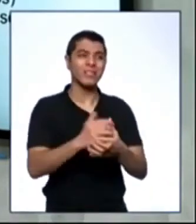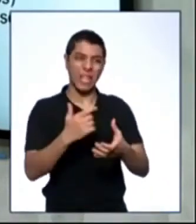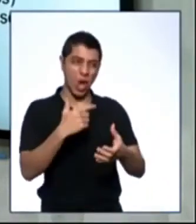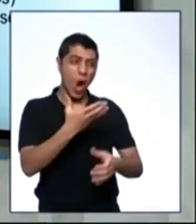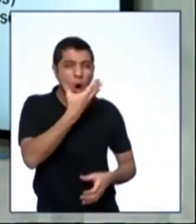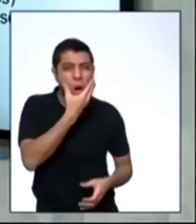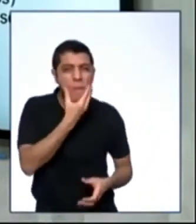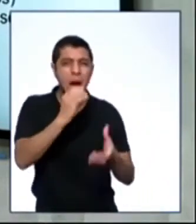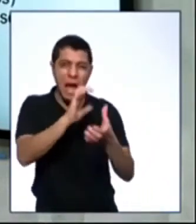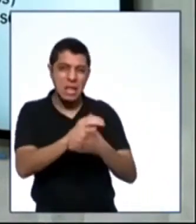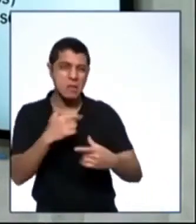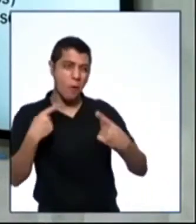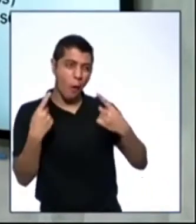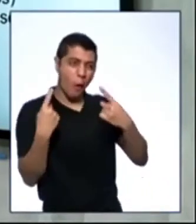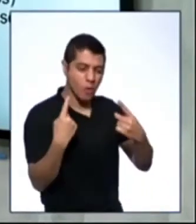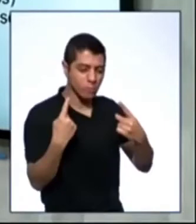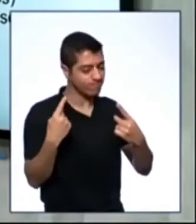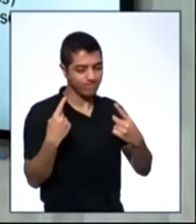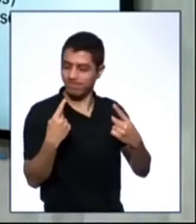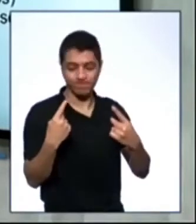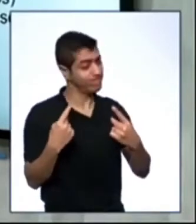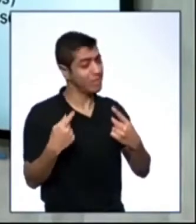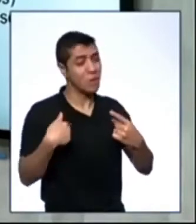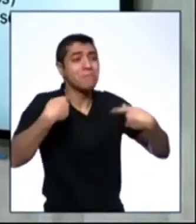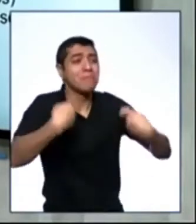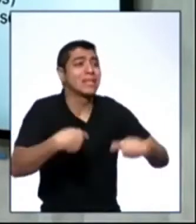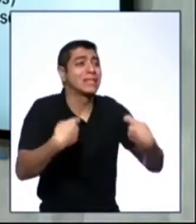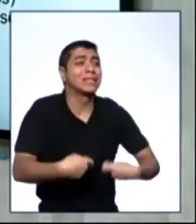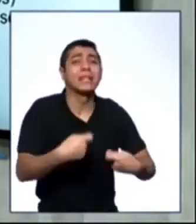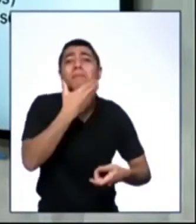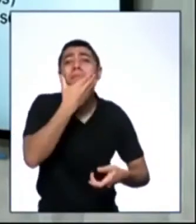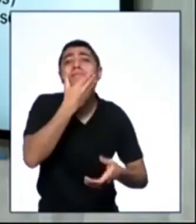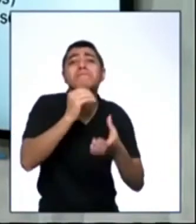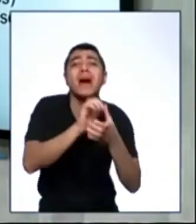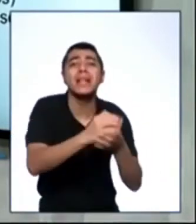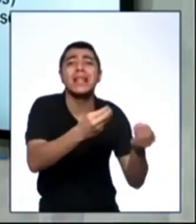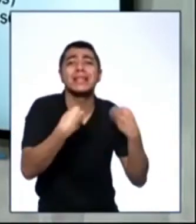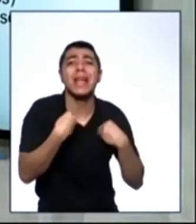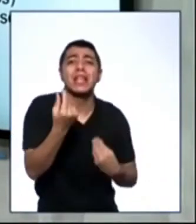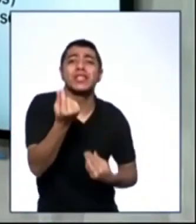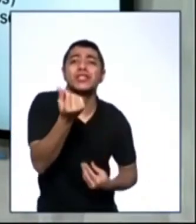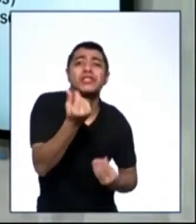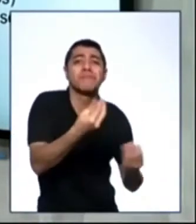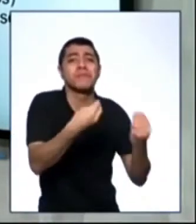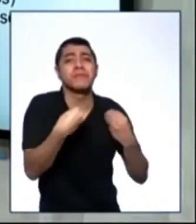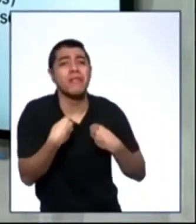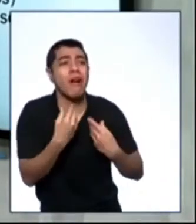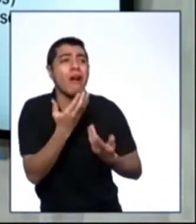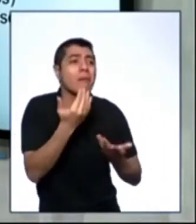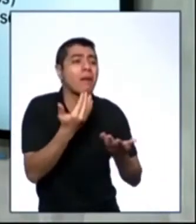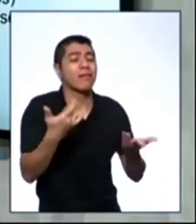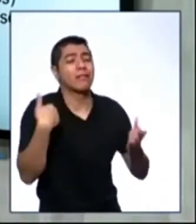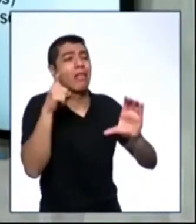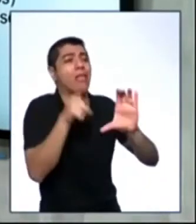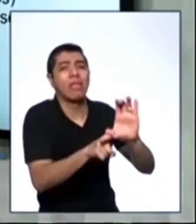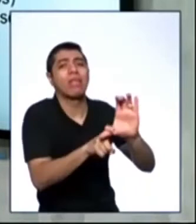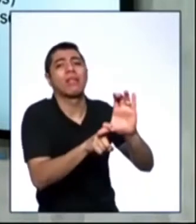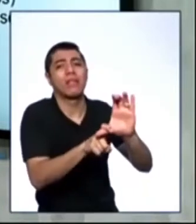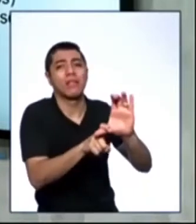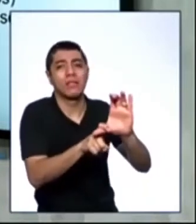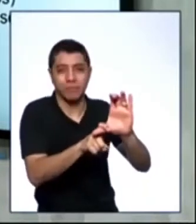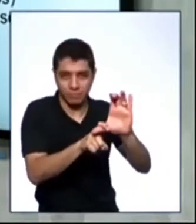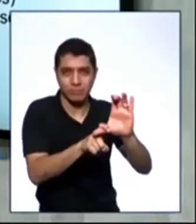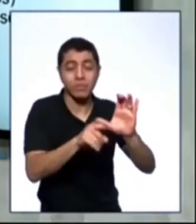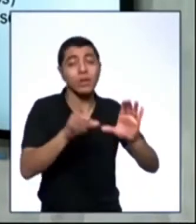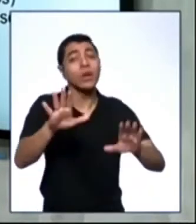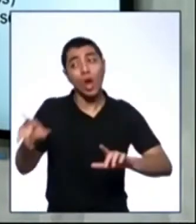marido? É por isso que talvez a luta feminina por direitos iguais e por salários iguais incomode tanto, porque vai acabar a alienação,